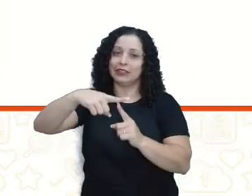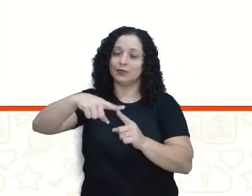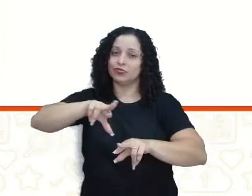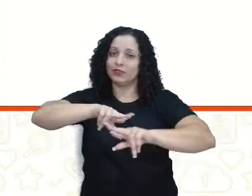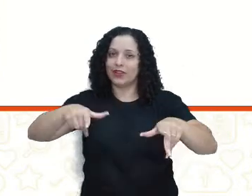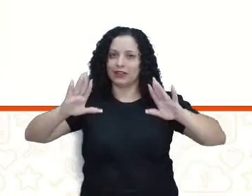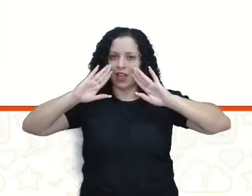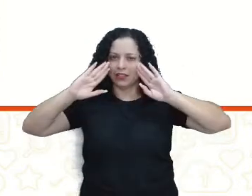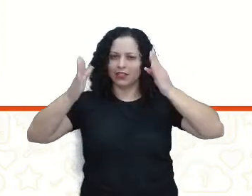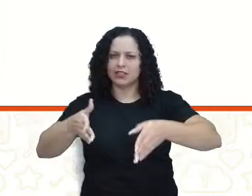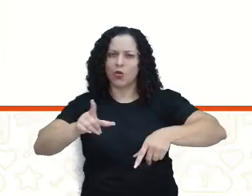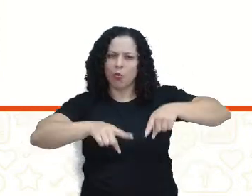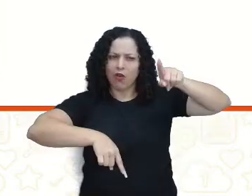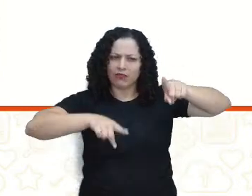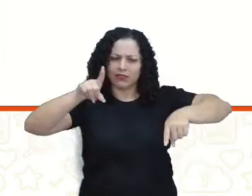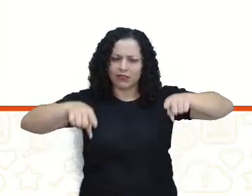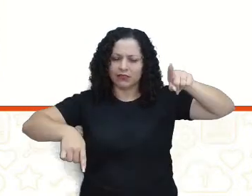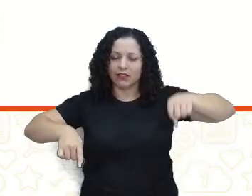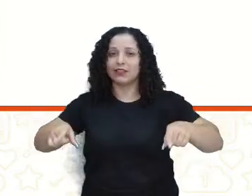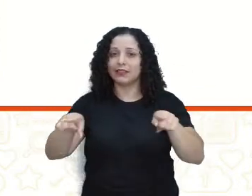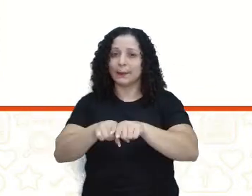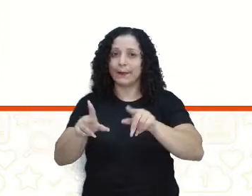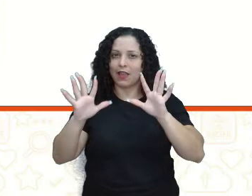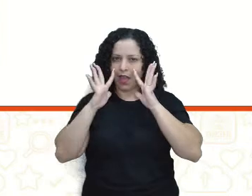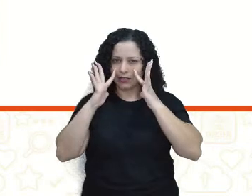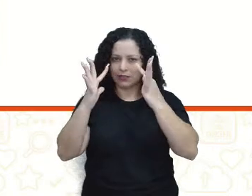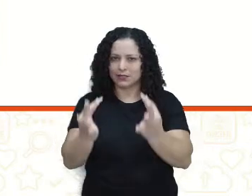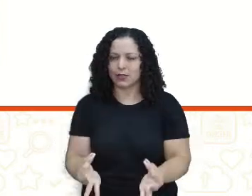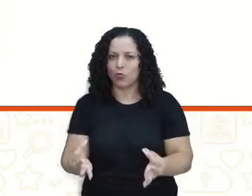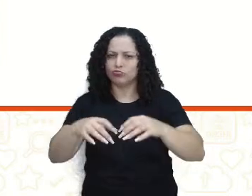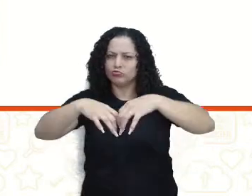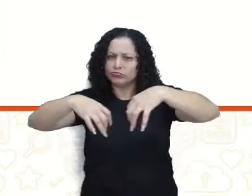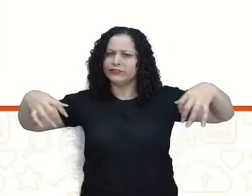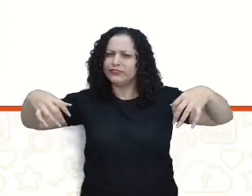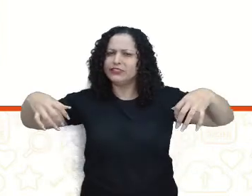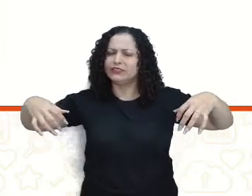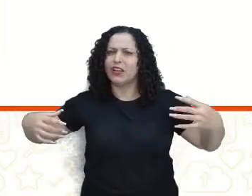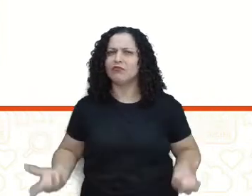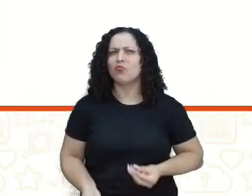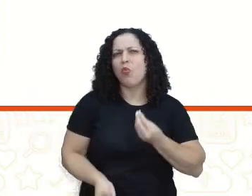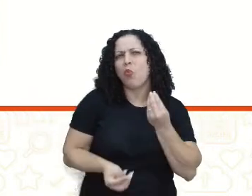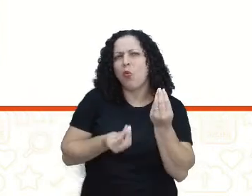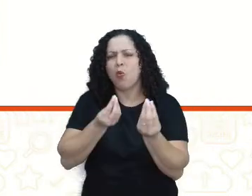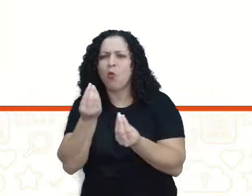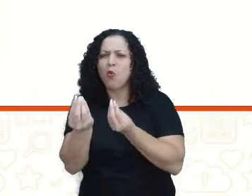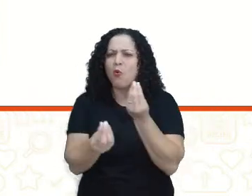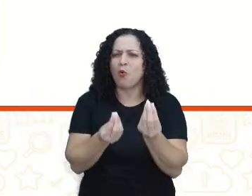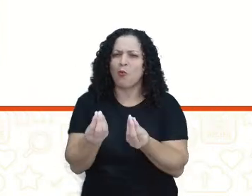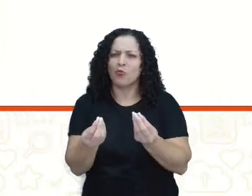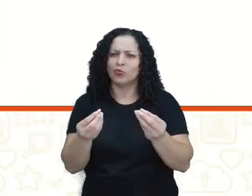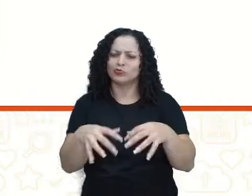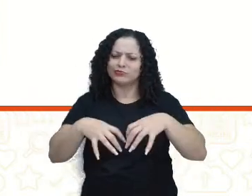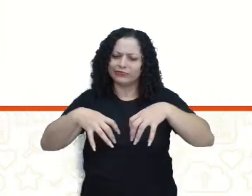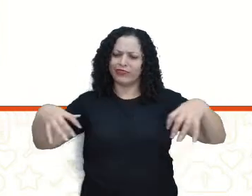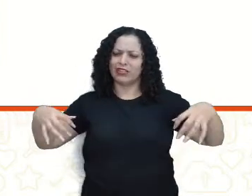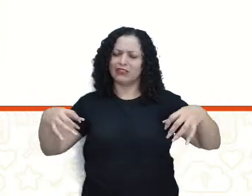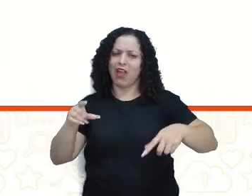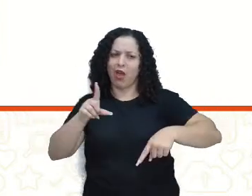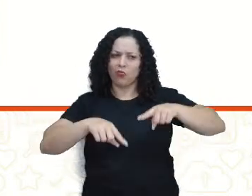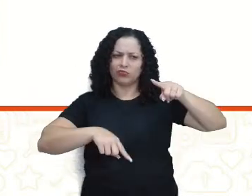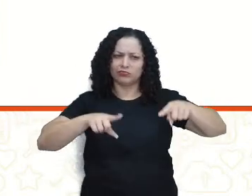atenção alternada e a atenção dividida. Ora, existe diferença? Como assim alternada e dividida? Sim,